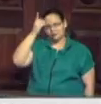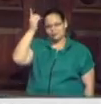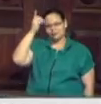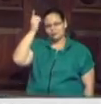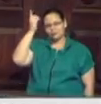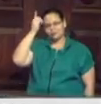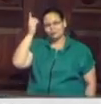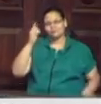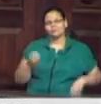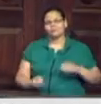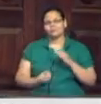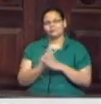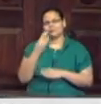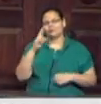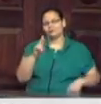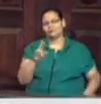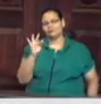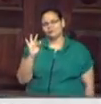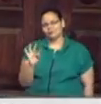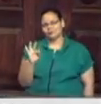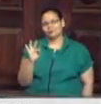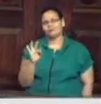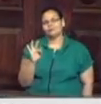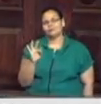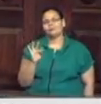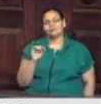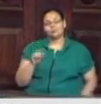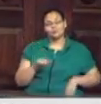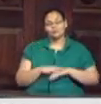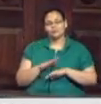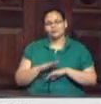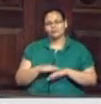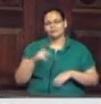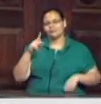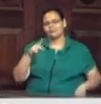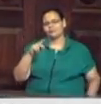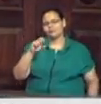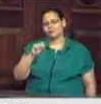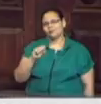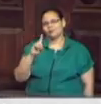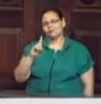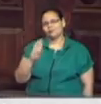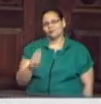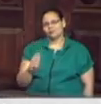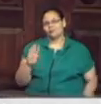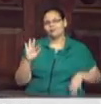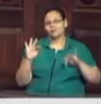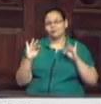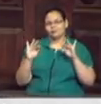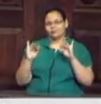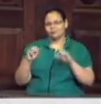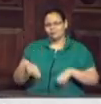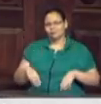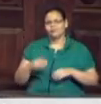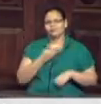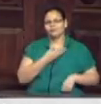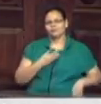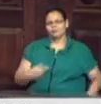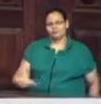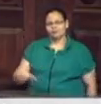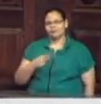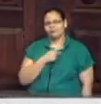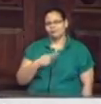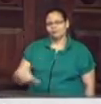a LRF foi o PSDB. E no fim do governo Dilma,